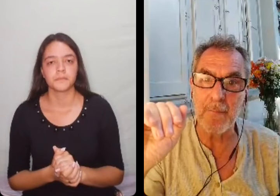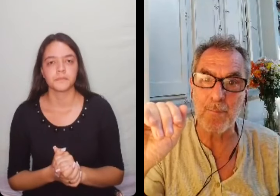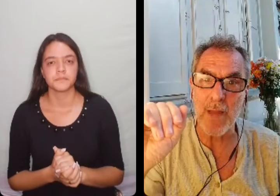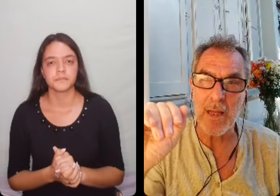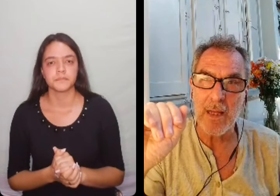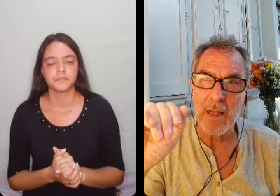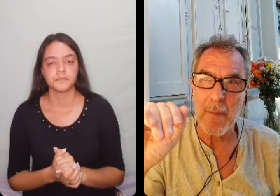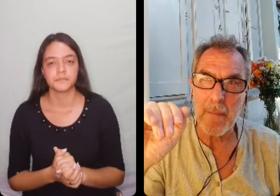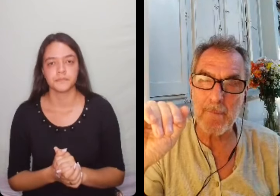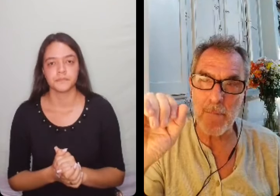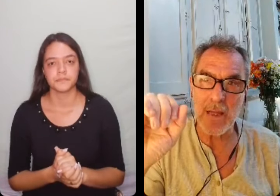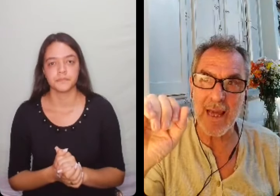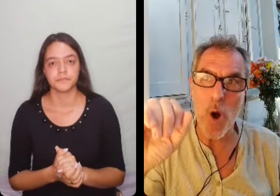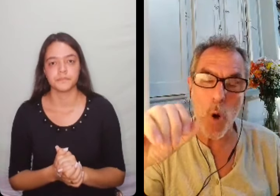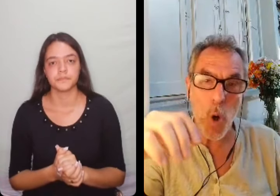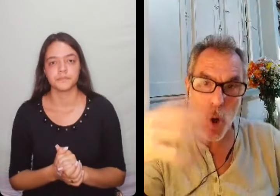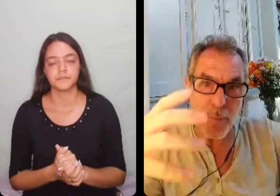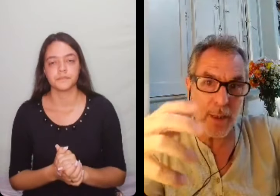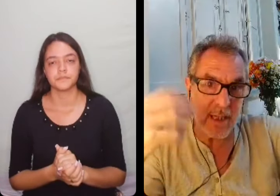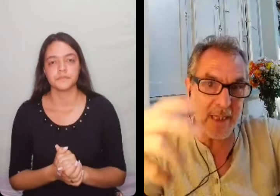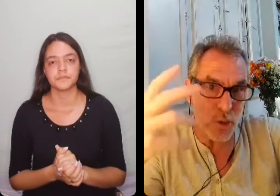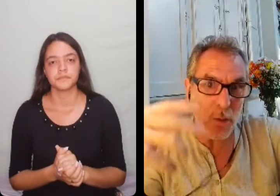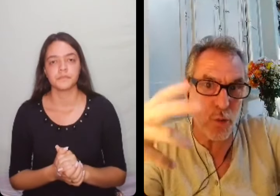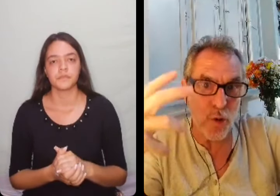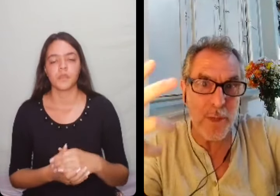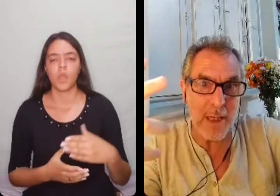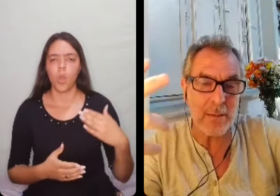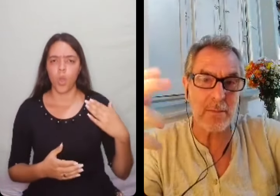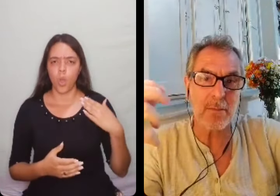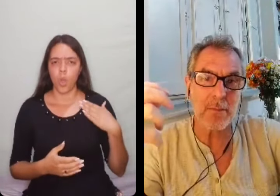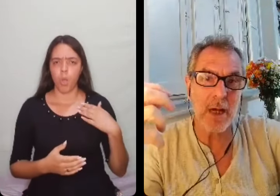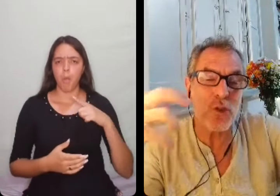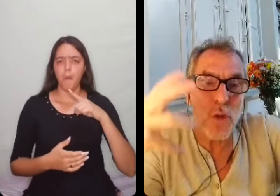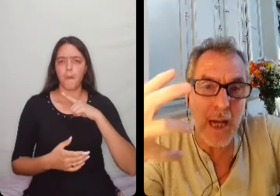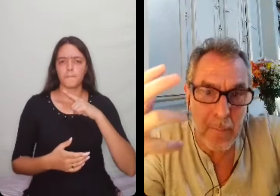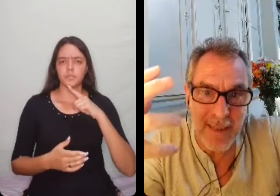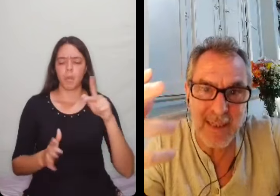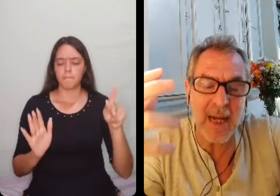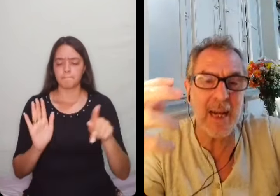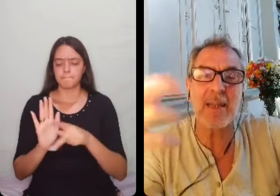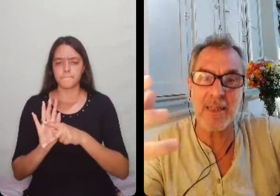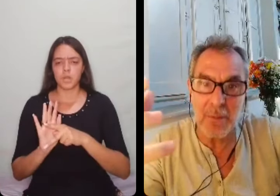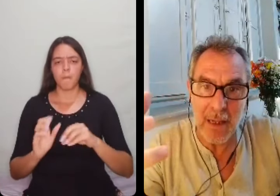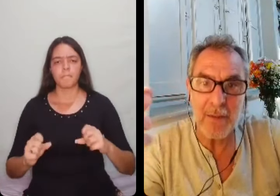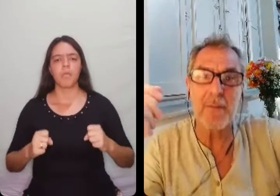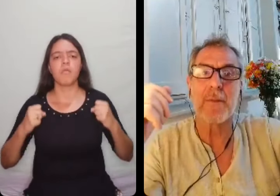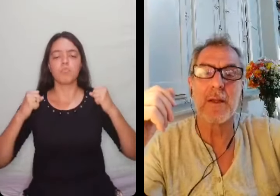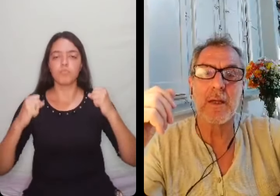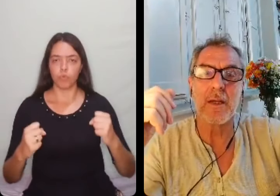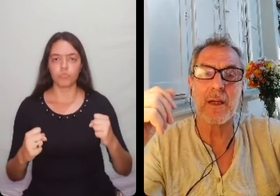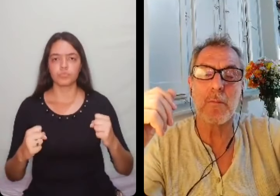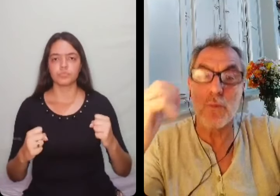o corpo que tem a sua autonomia, a sua capacidade criativa